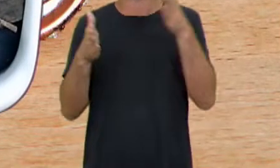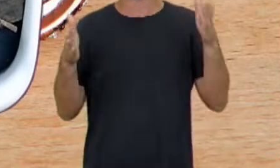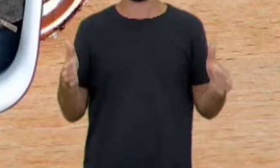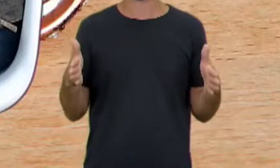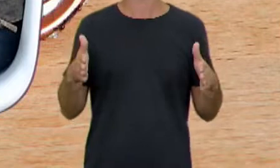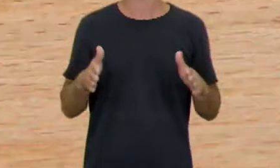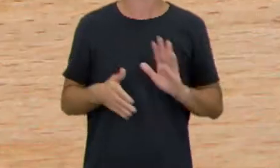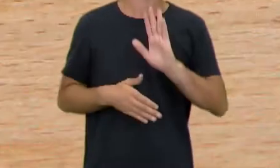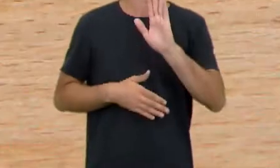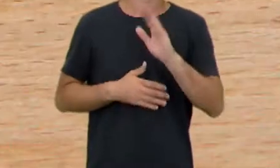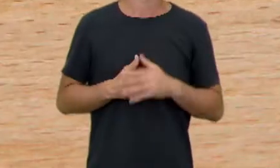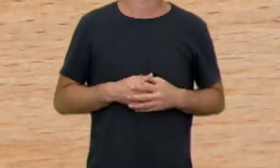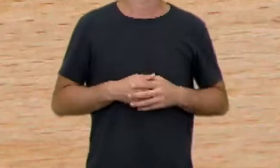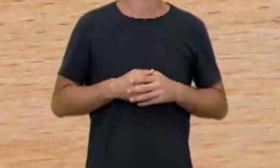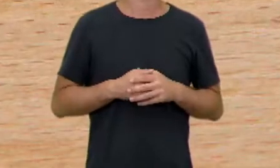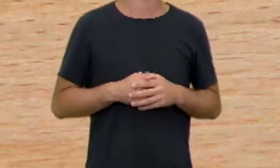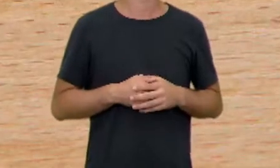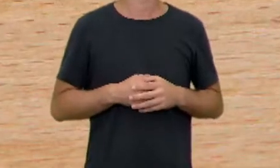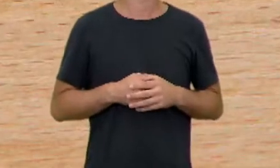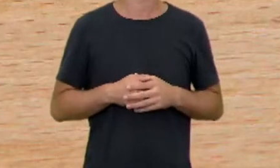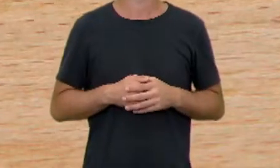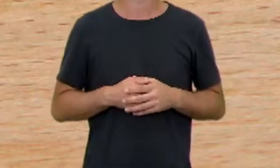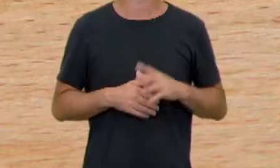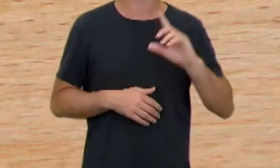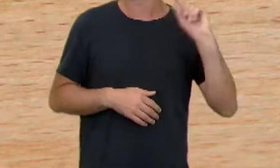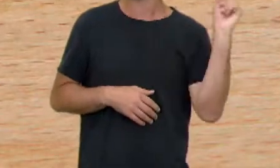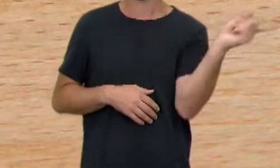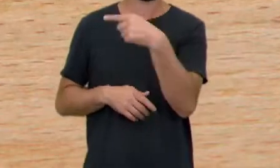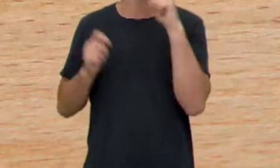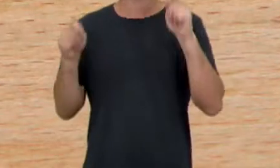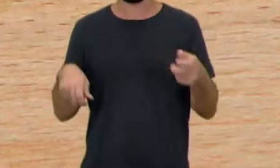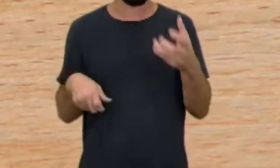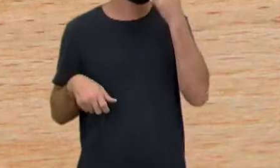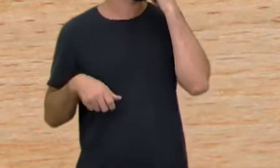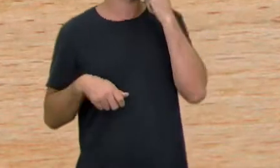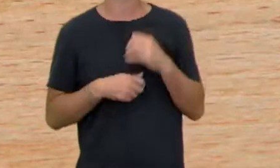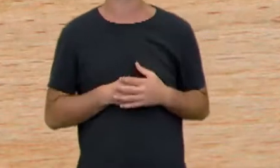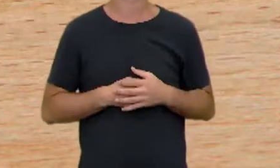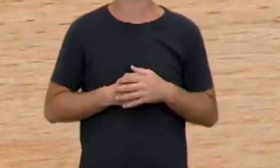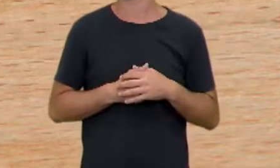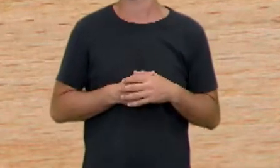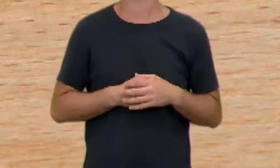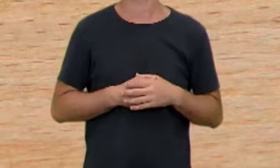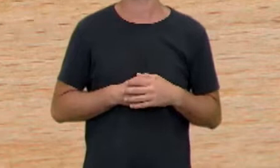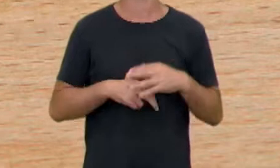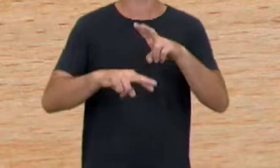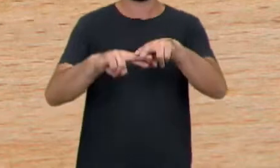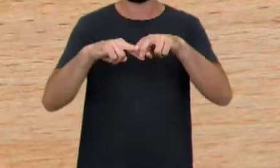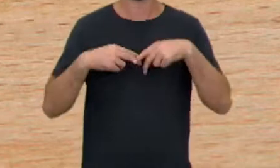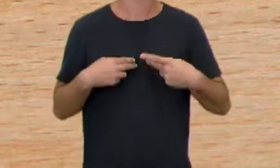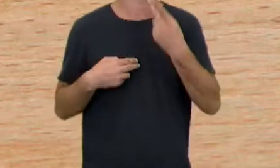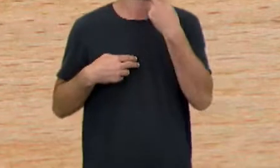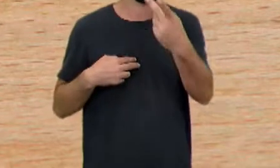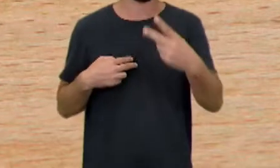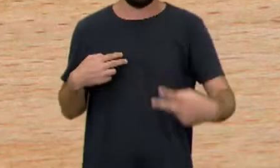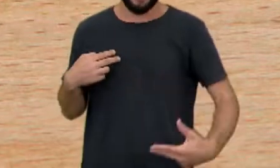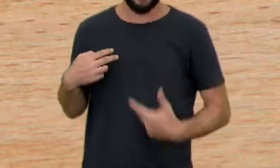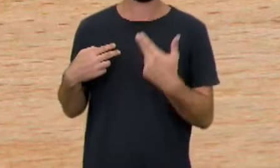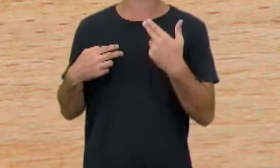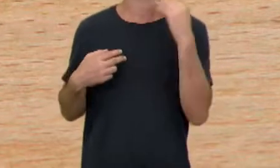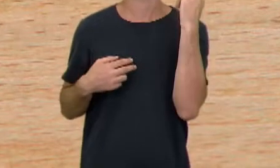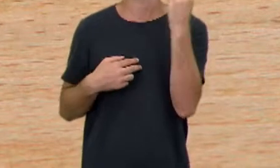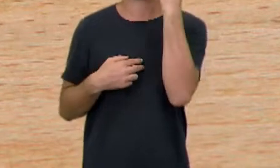Então, não tem lar para todos. Né? E por isso que a gente coloca a castração como uma necessidade, porque ela é